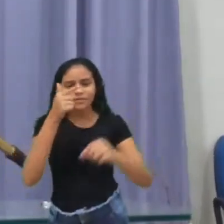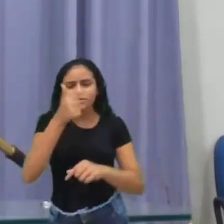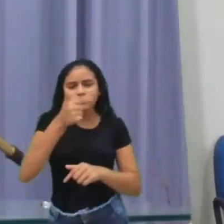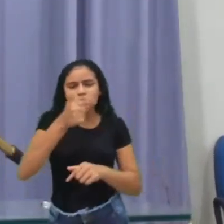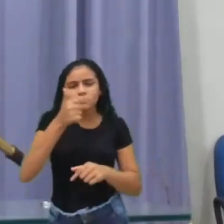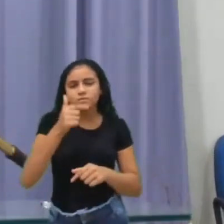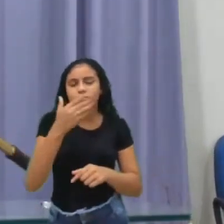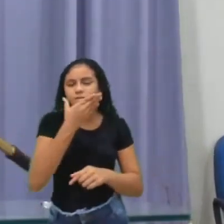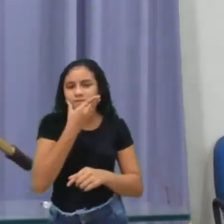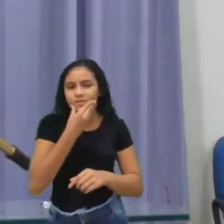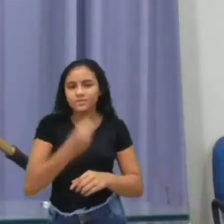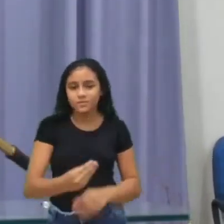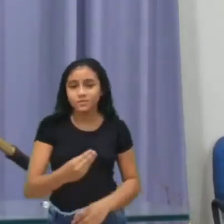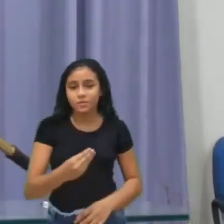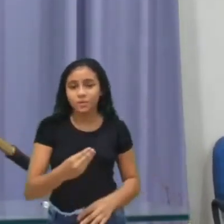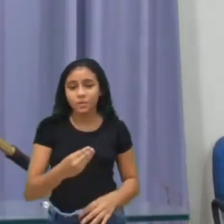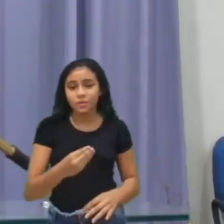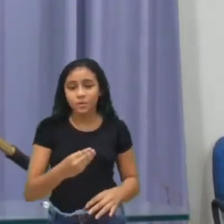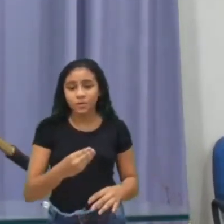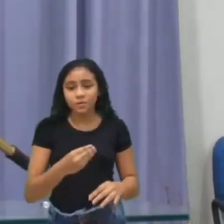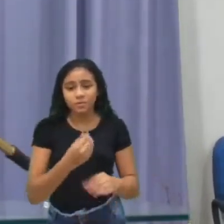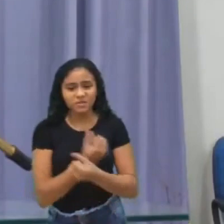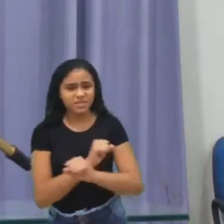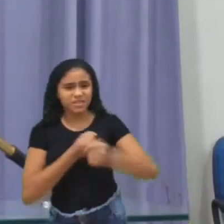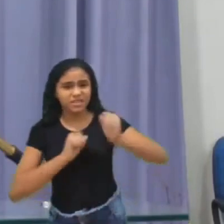homens para carregar um cacho de uvas.